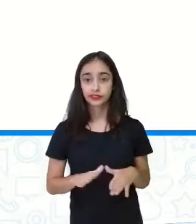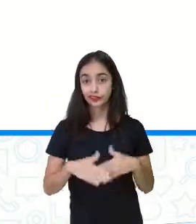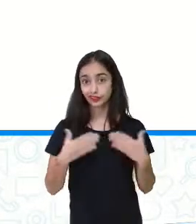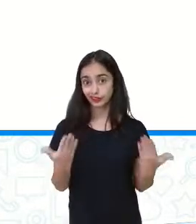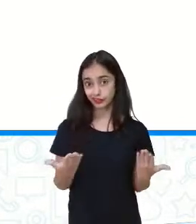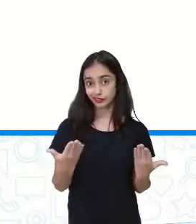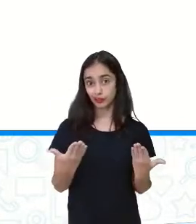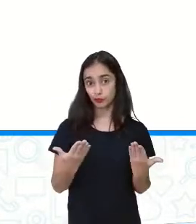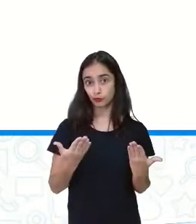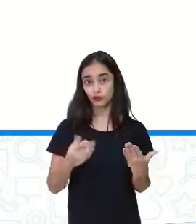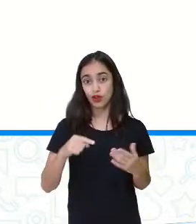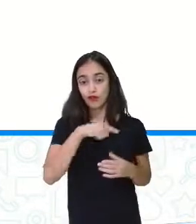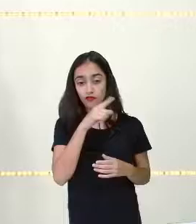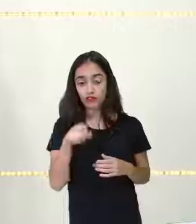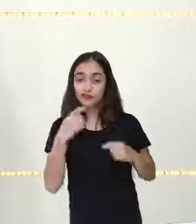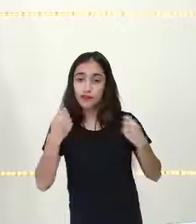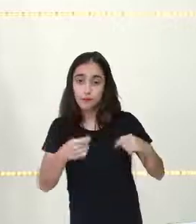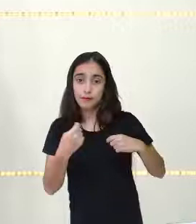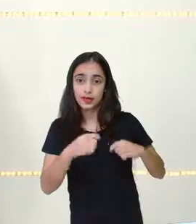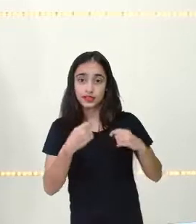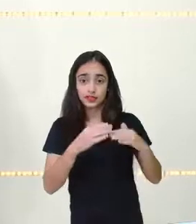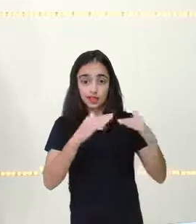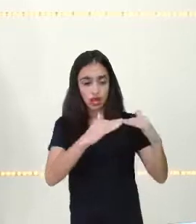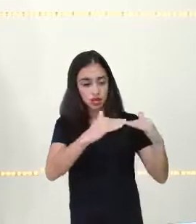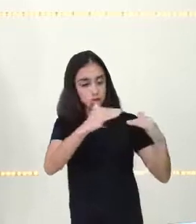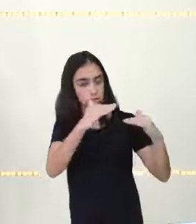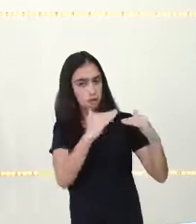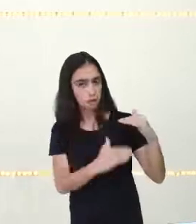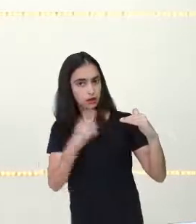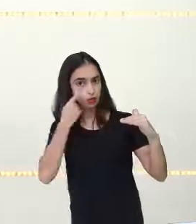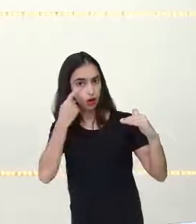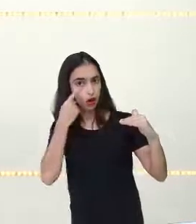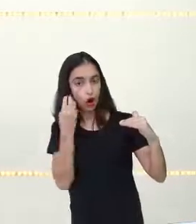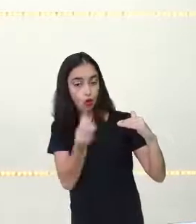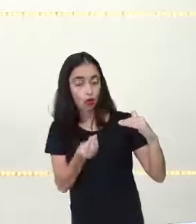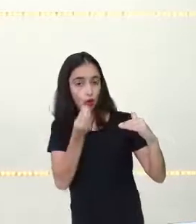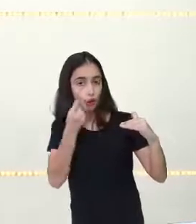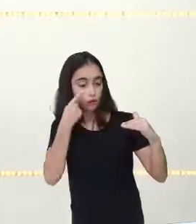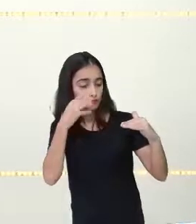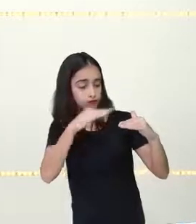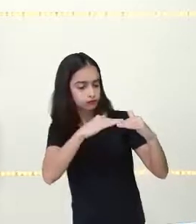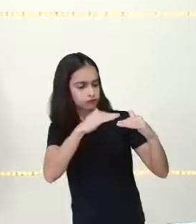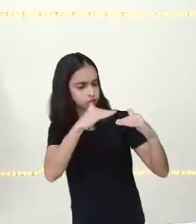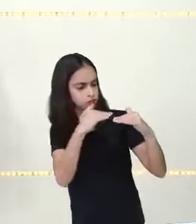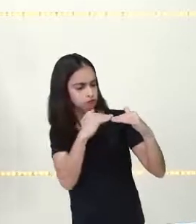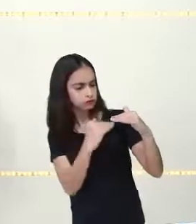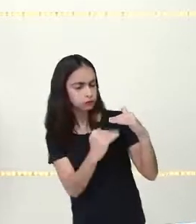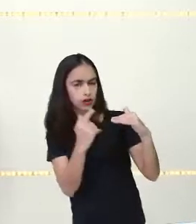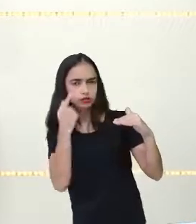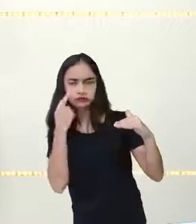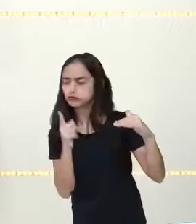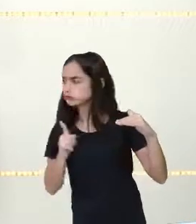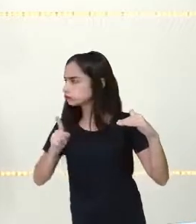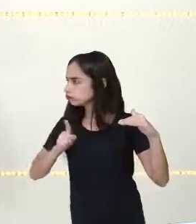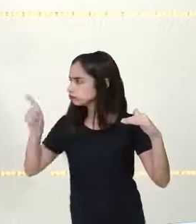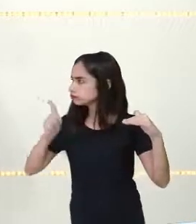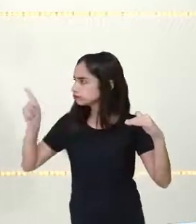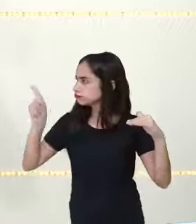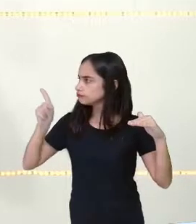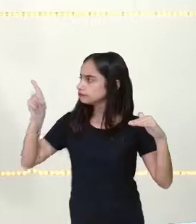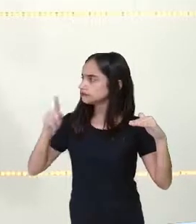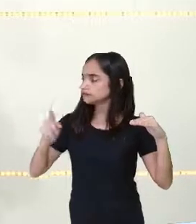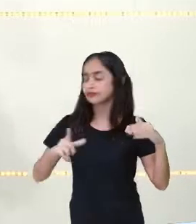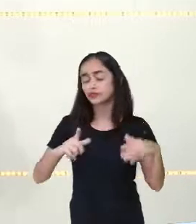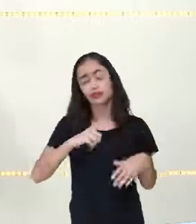no Gabarito que você tá vendo logo abaixo aí ó tem aqui a questão no caso a questão x que na sua provinha vai ser